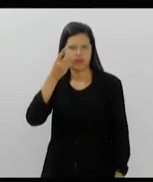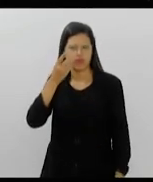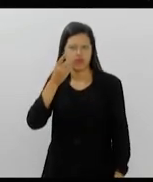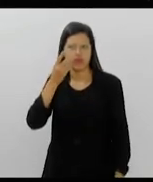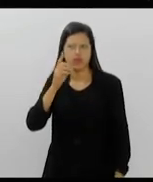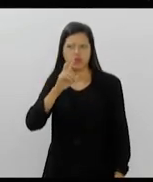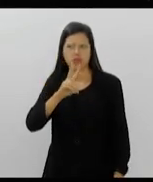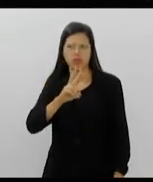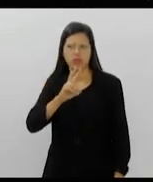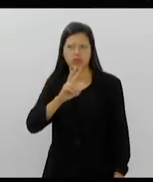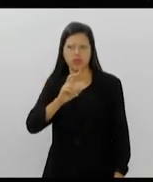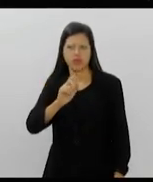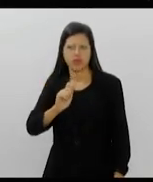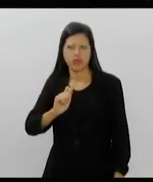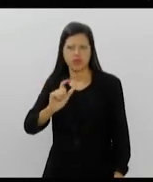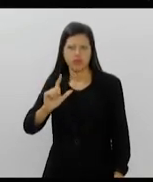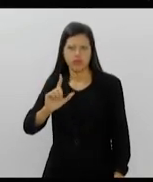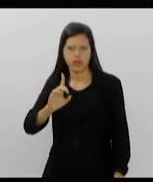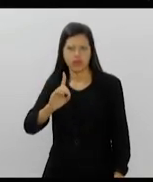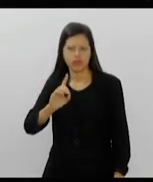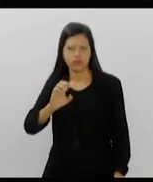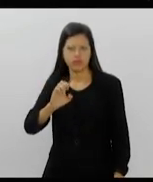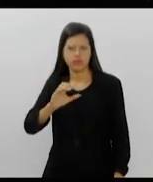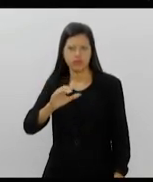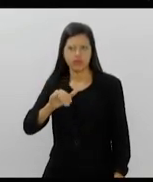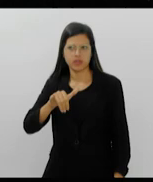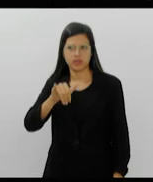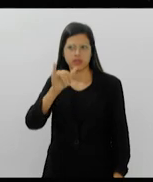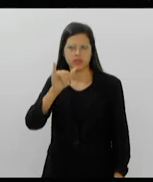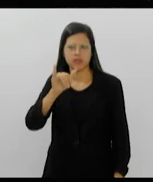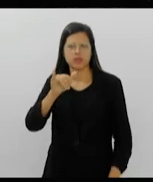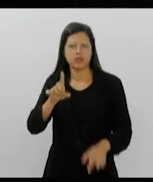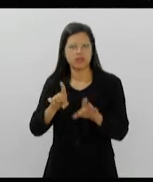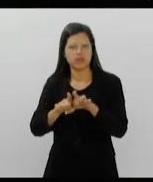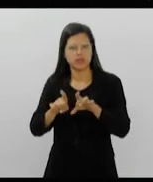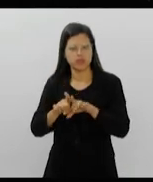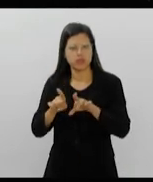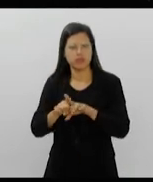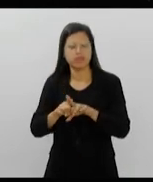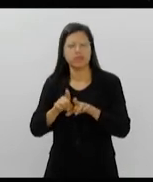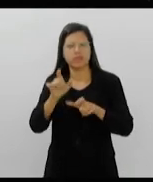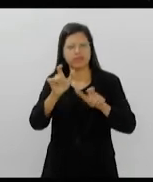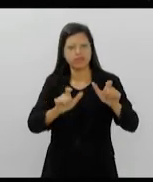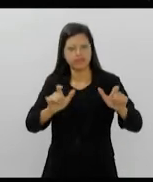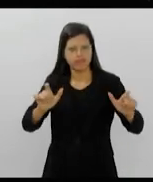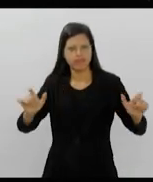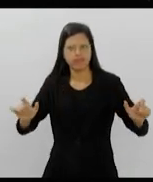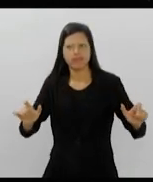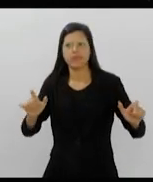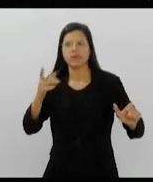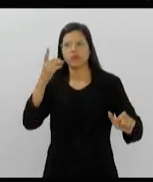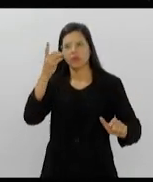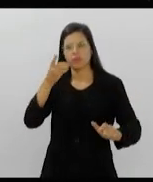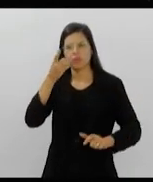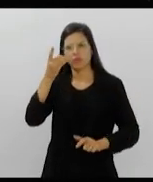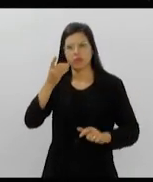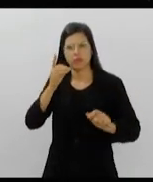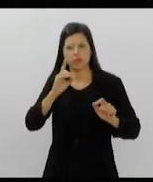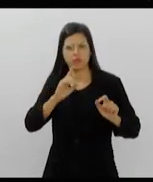que está aqui em plenário, e também as senhoras e senhores deputados que nos